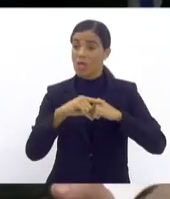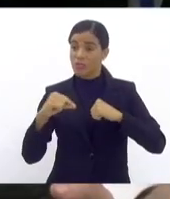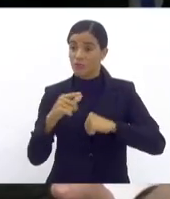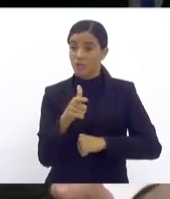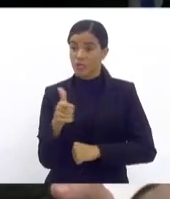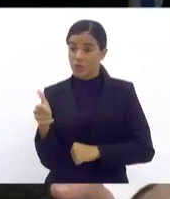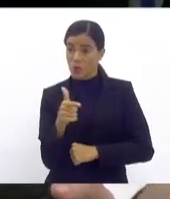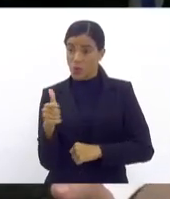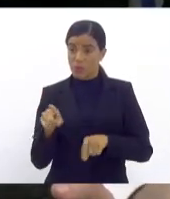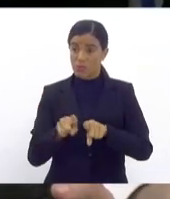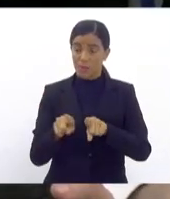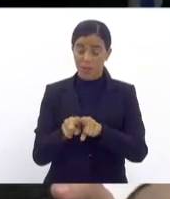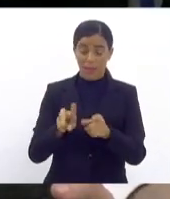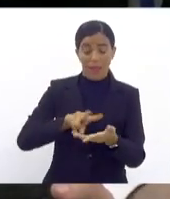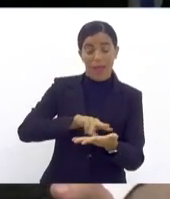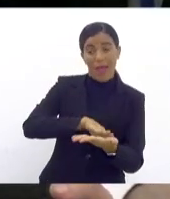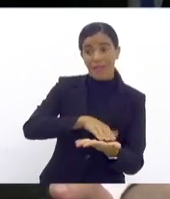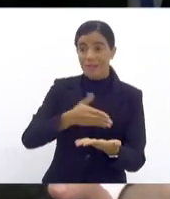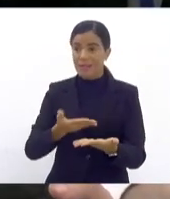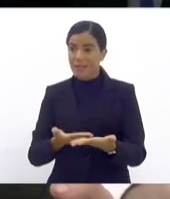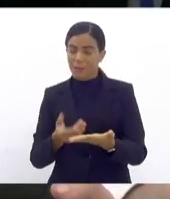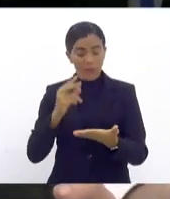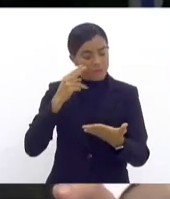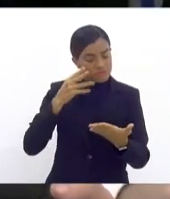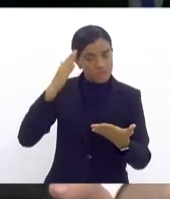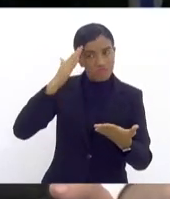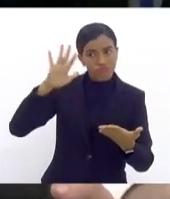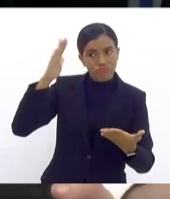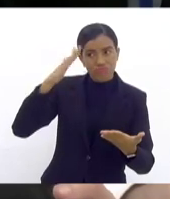a interpretação do Supremo Tribunal Federal nas ADIs 6538,